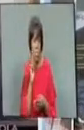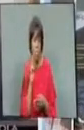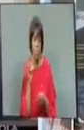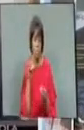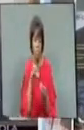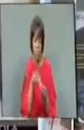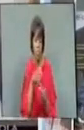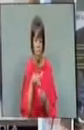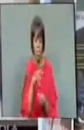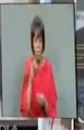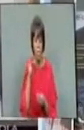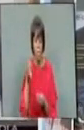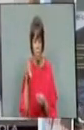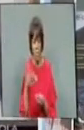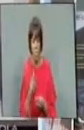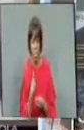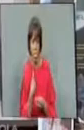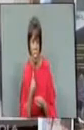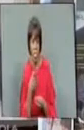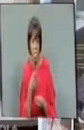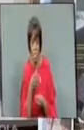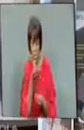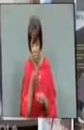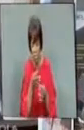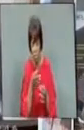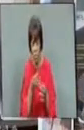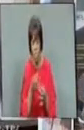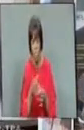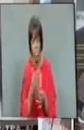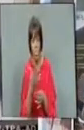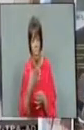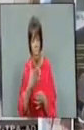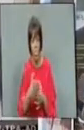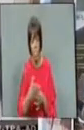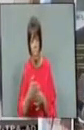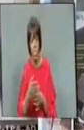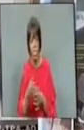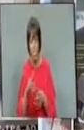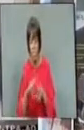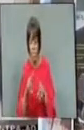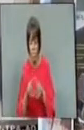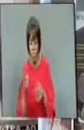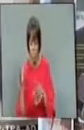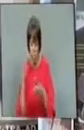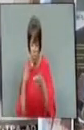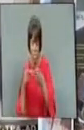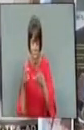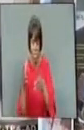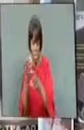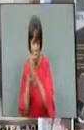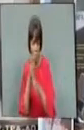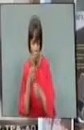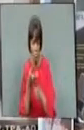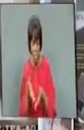pavilhão. Vamos ter aqui a visita de vários chefes de Estado, do secretário-geral da UIT, o Olizal, e teremos também